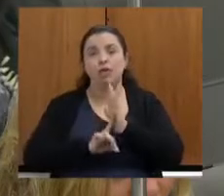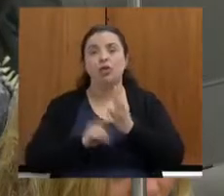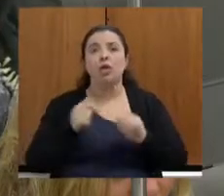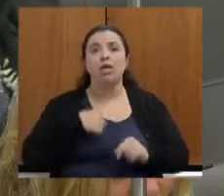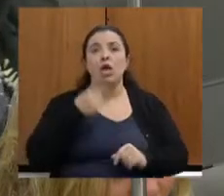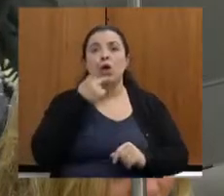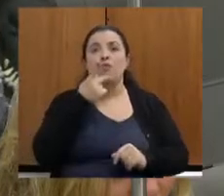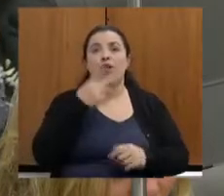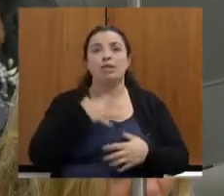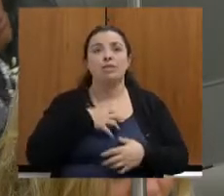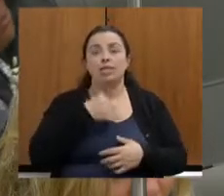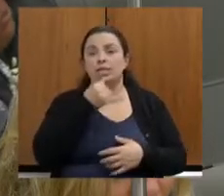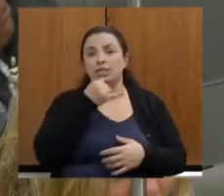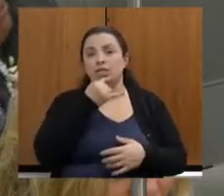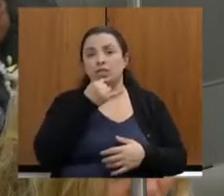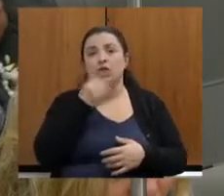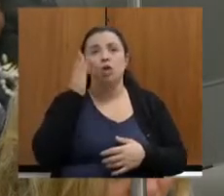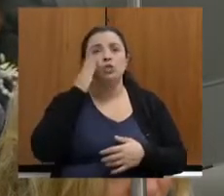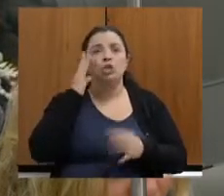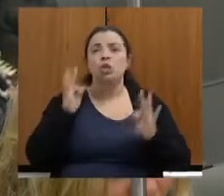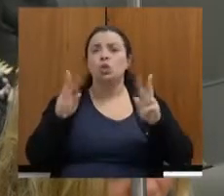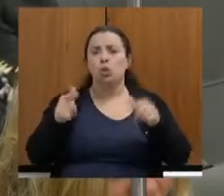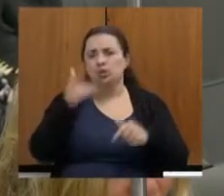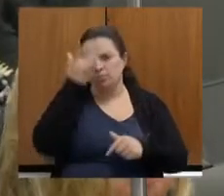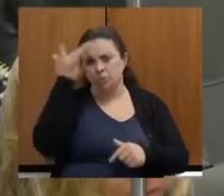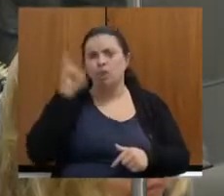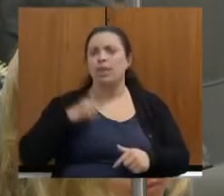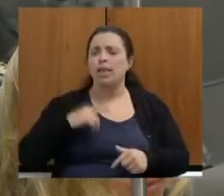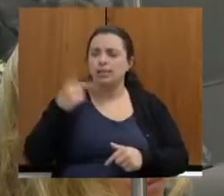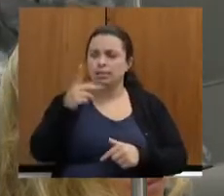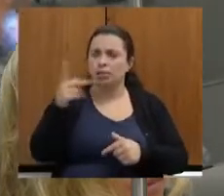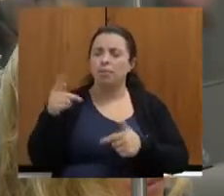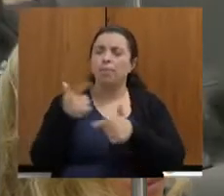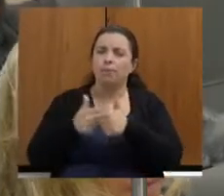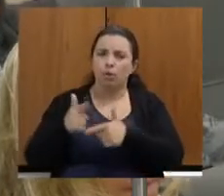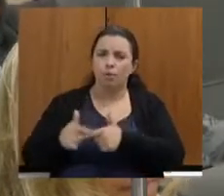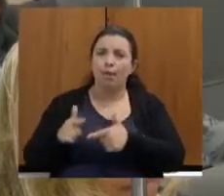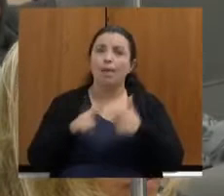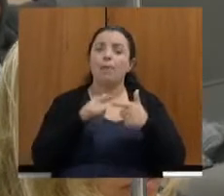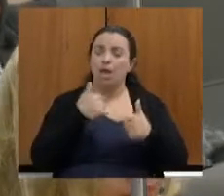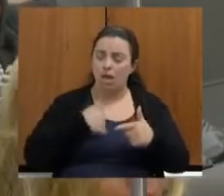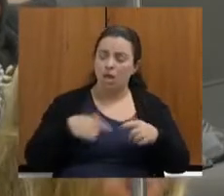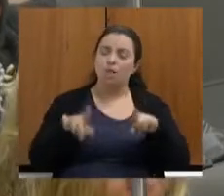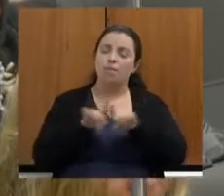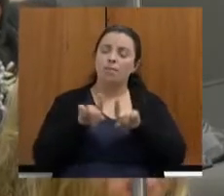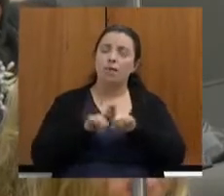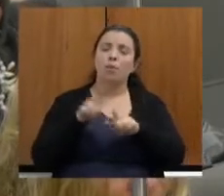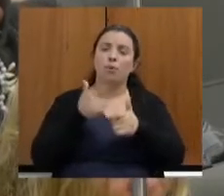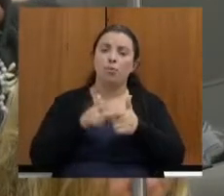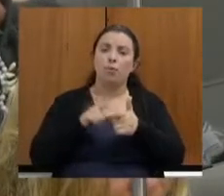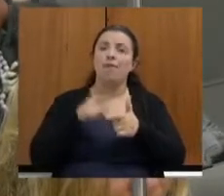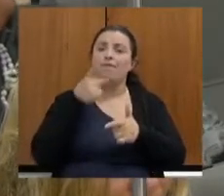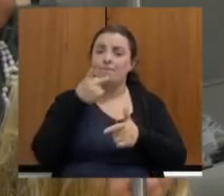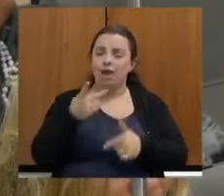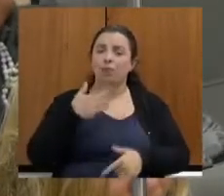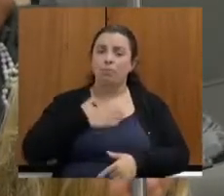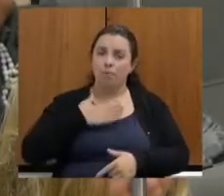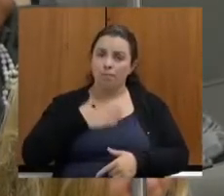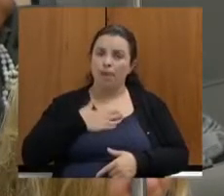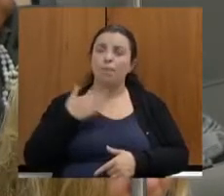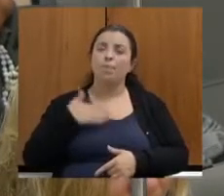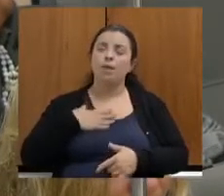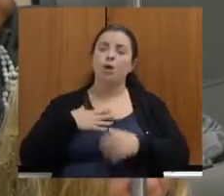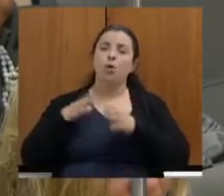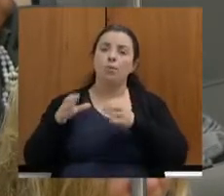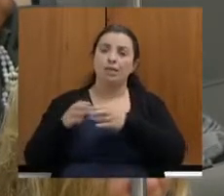todo mundo aqui tem problema cada um aqui apresentou seu problema eu tenho meu falo por mim e fala para minha comunidade